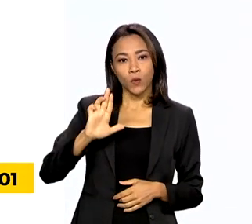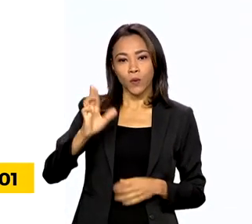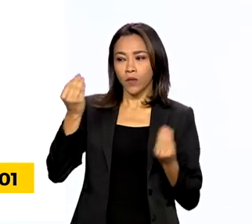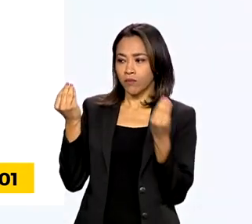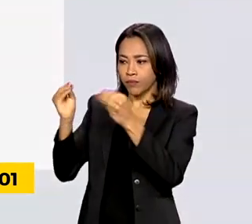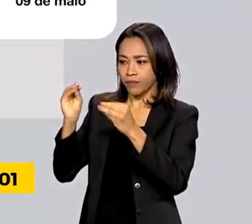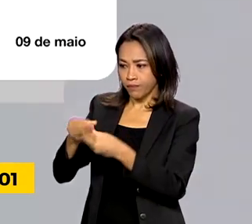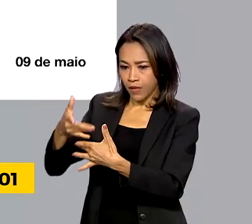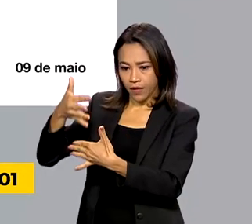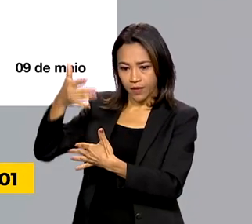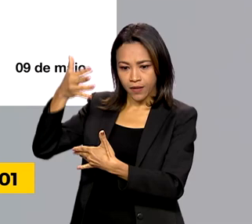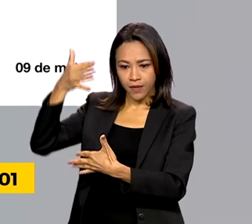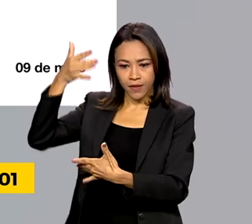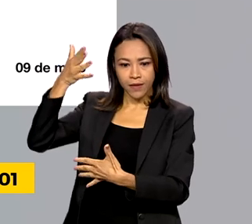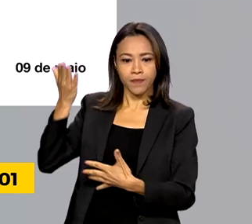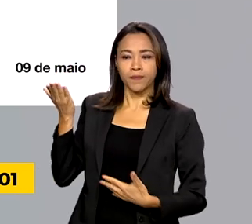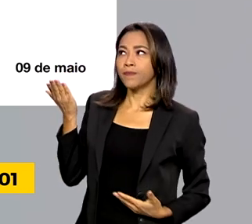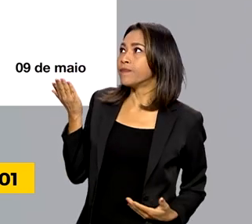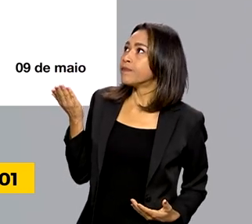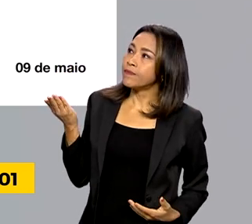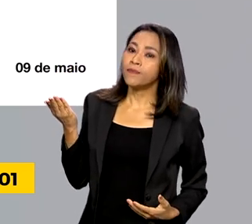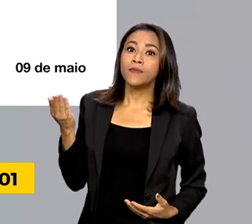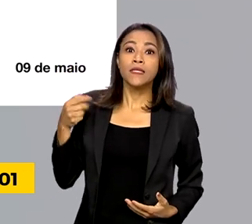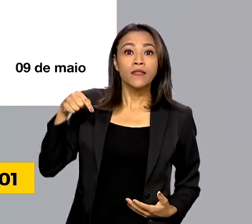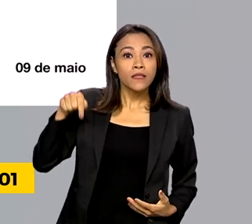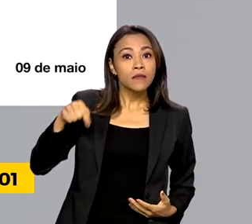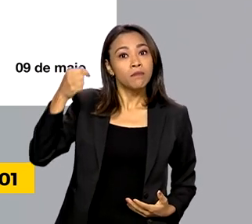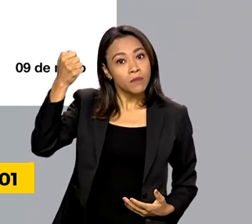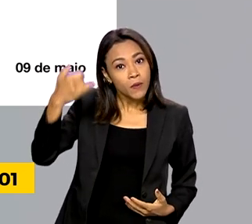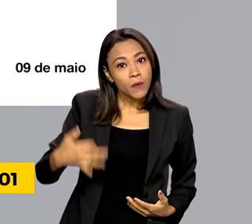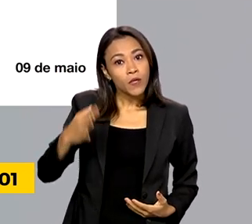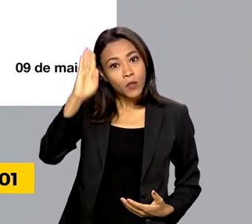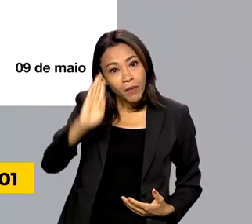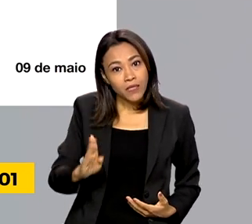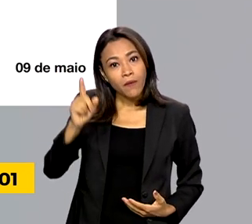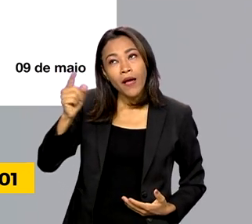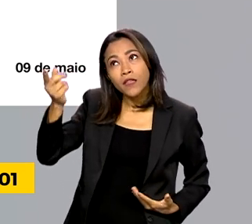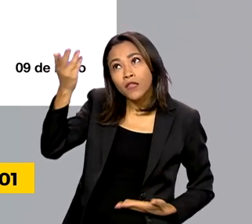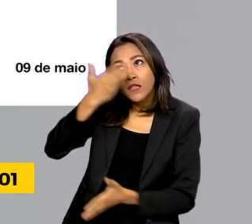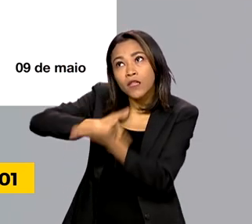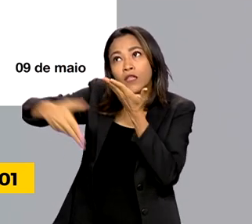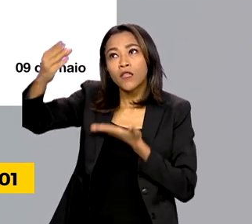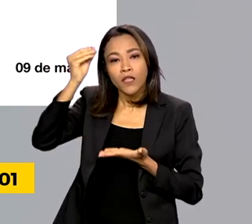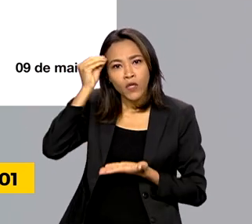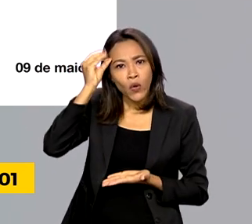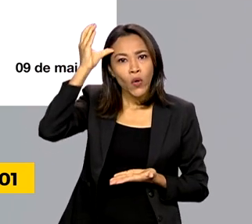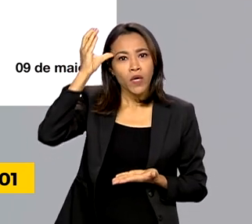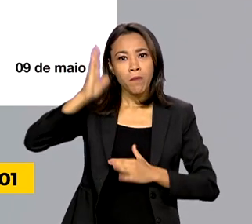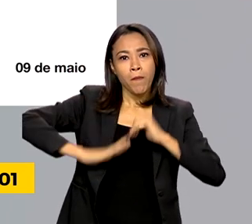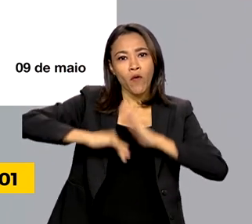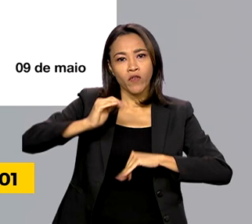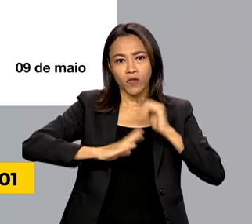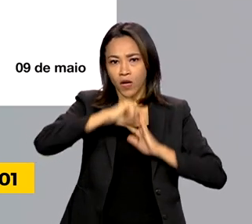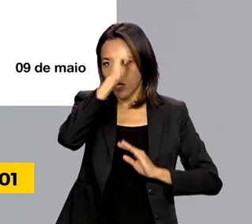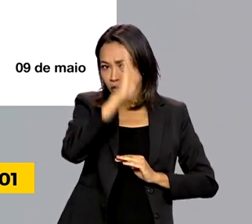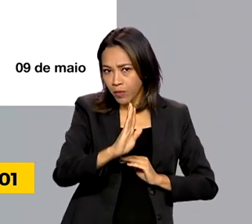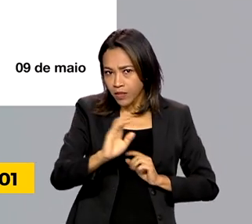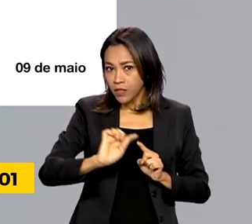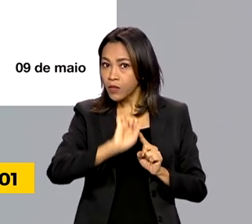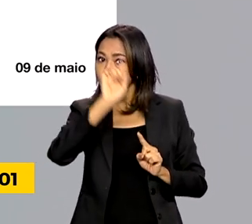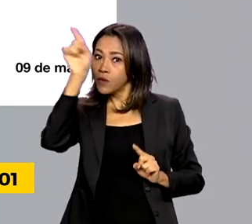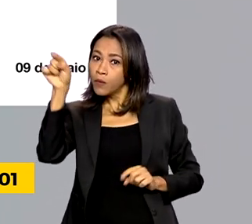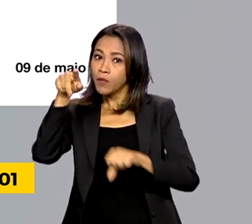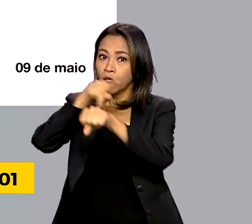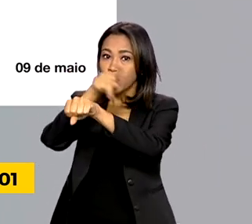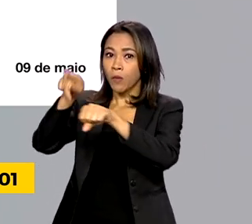do caça F-39 Gripen no Brasil é fruto da troca de conhecimentos entre profissionais do Brasil e da